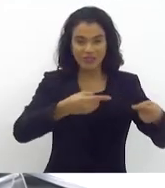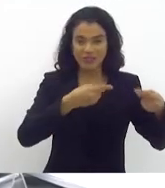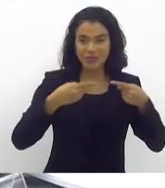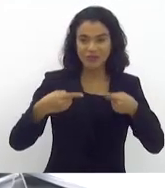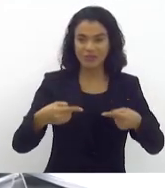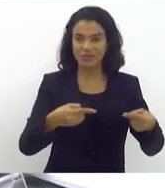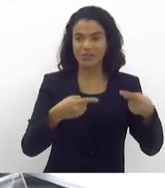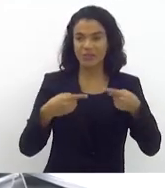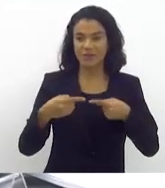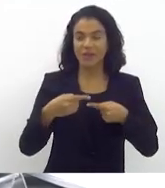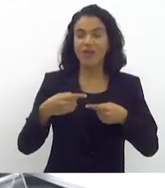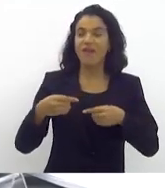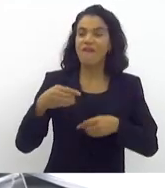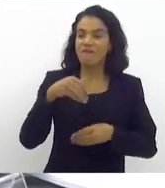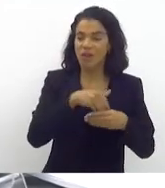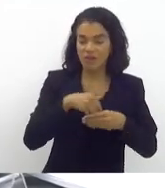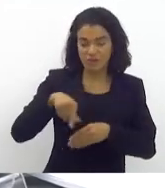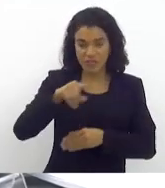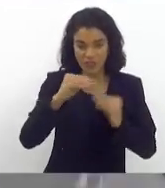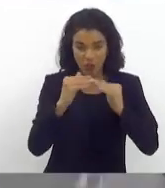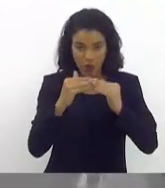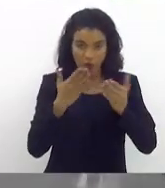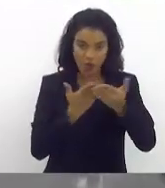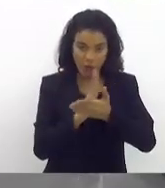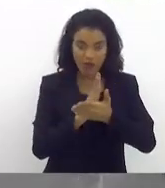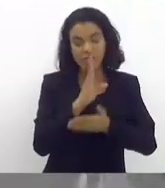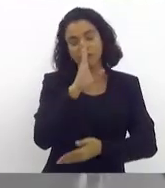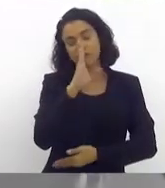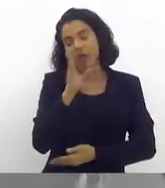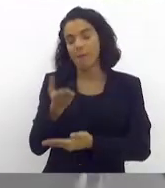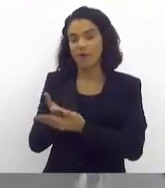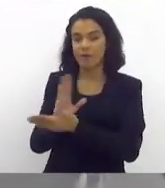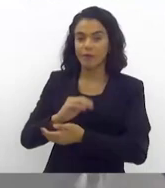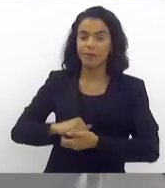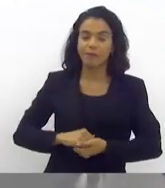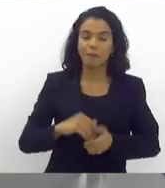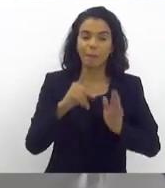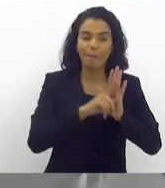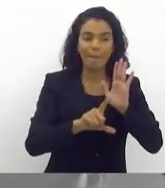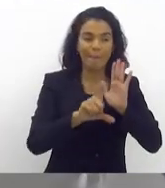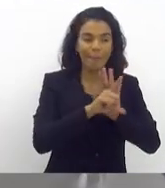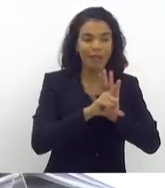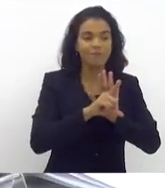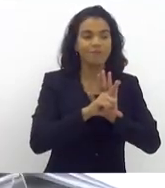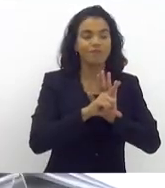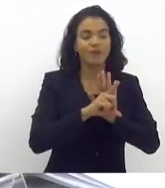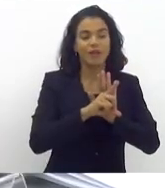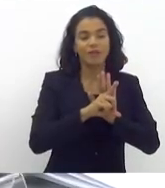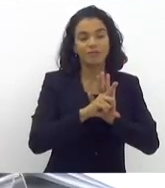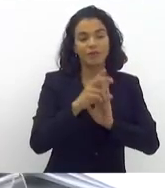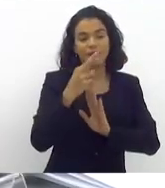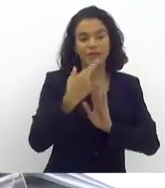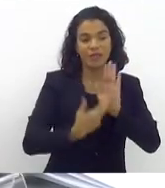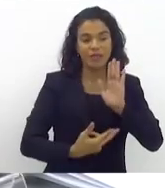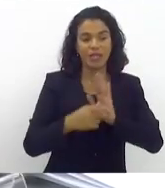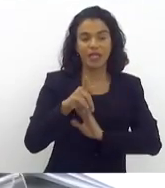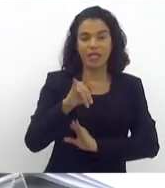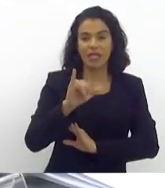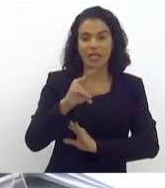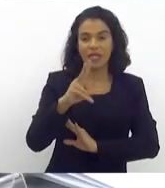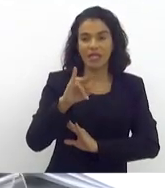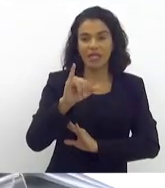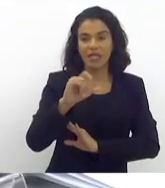discussão. Em votação, senhores que aprovam, permaneçam como estão, aprovado. Projetos de relatoria do deputado Guilherme De